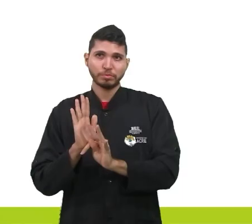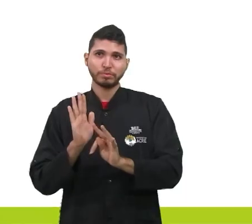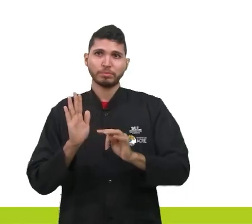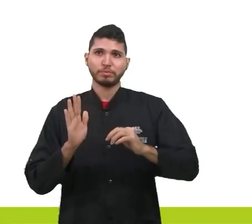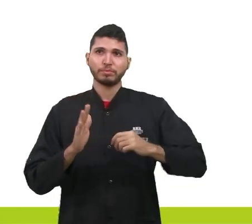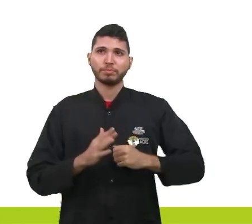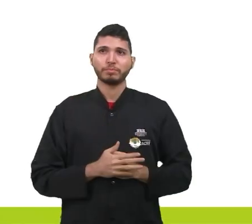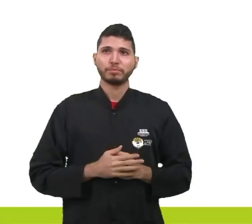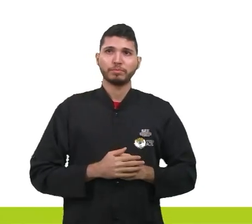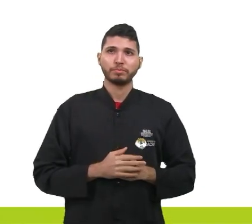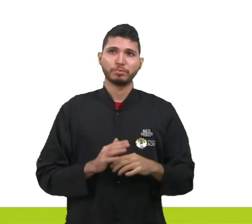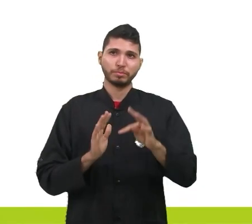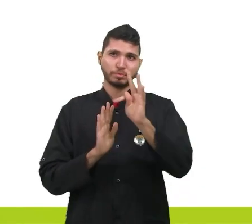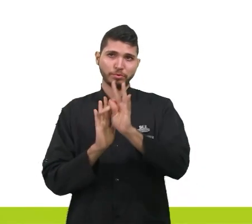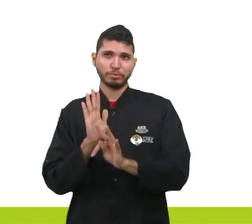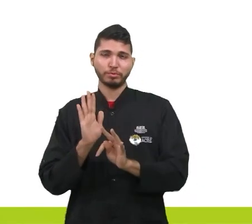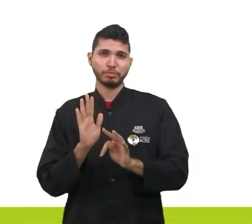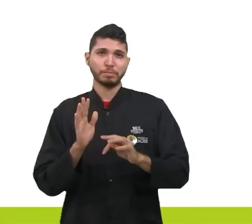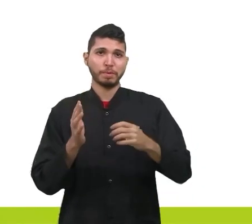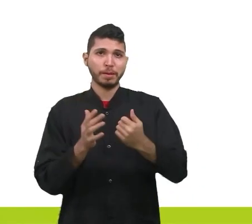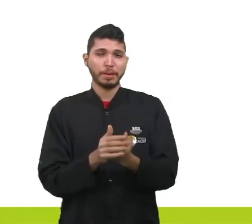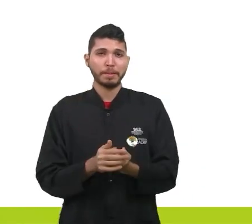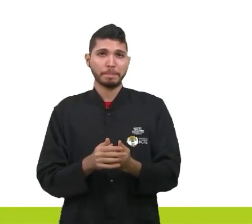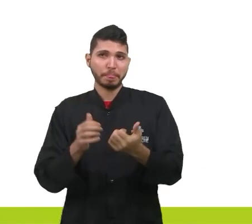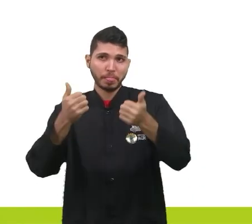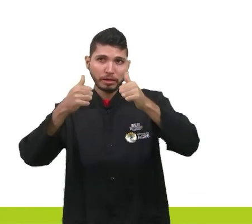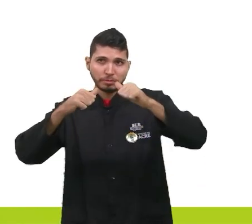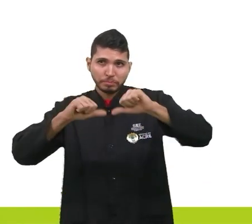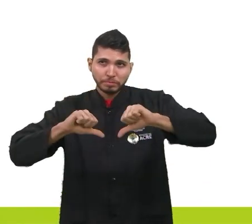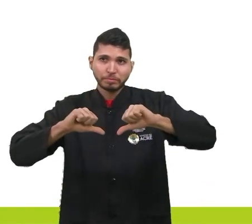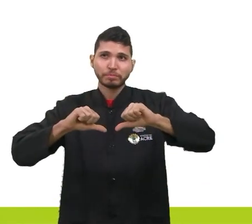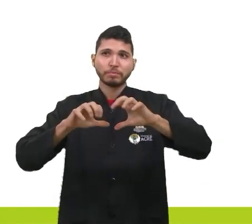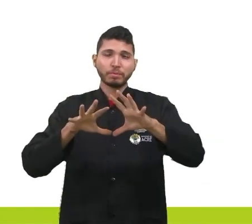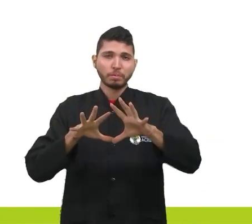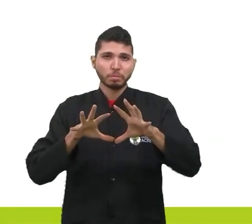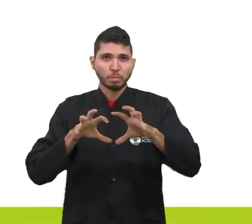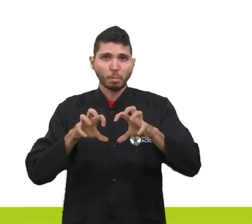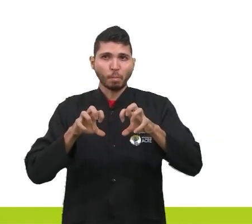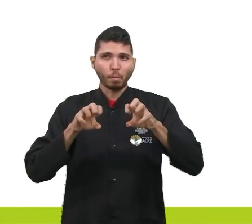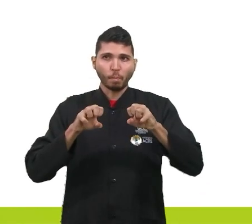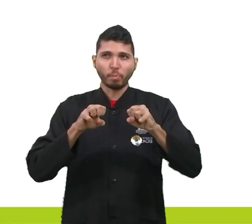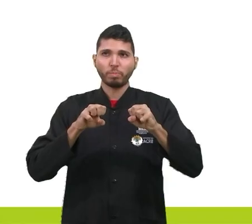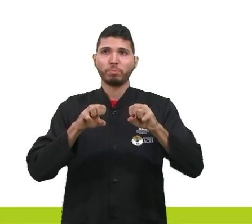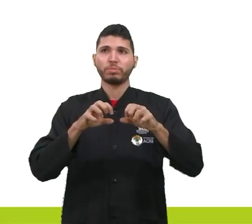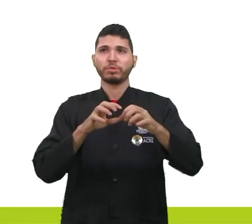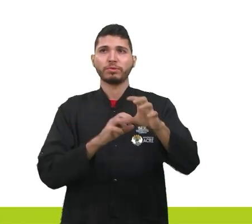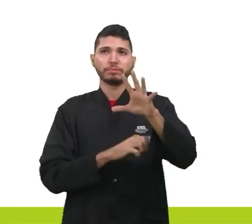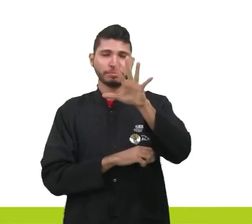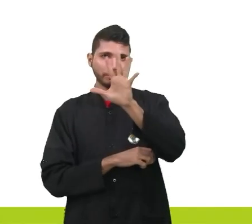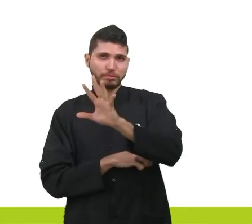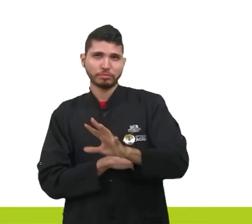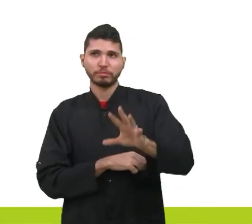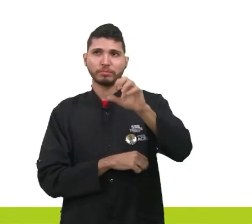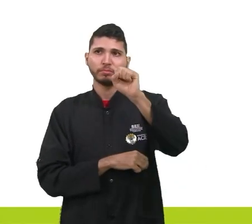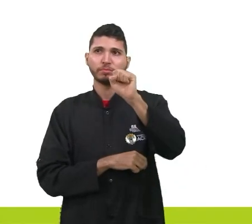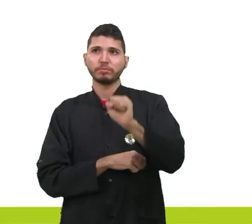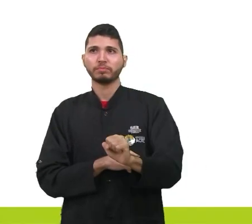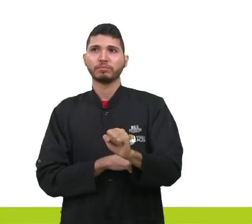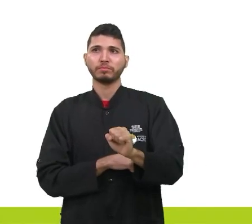texto para o agravamento da seca no Sudeste está identificado através da letra